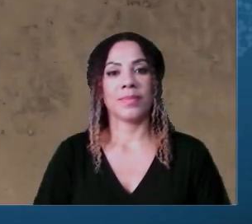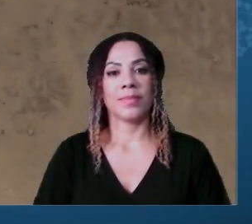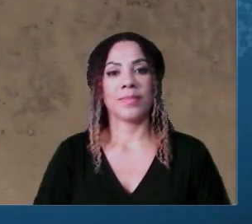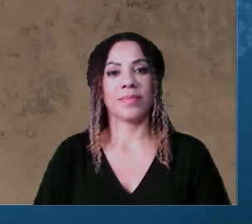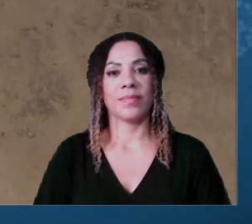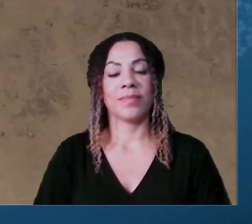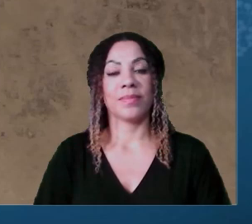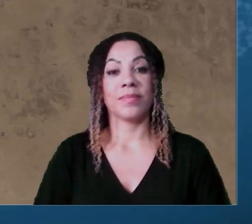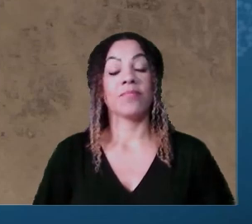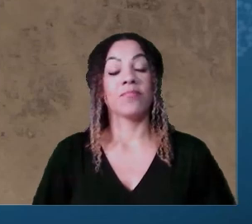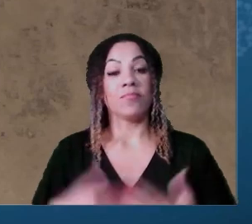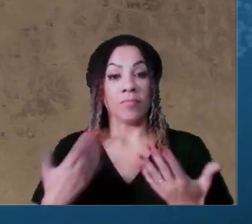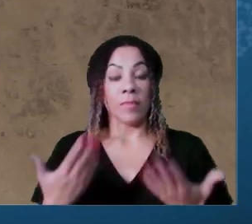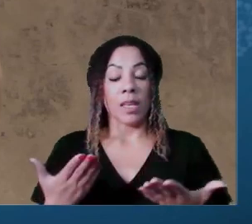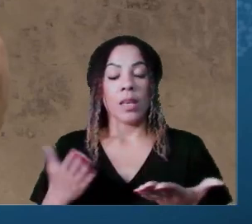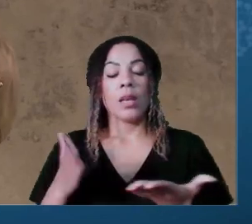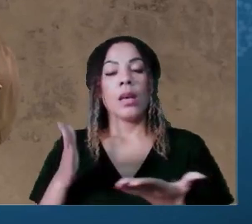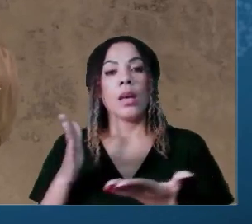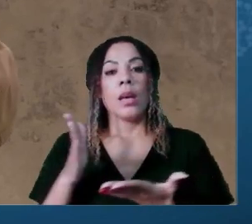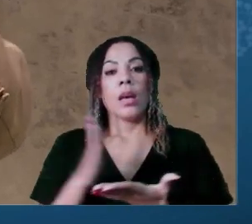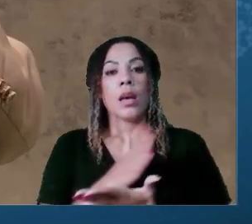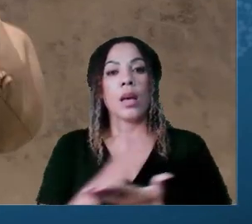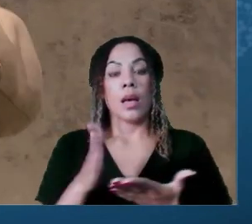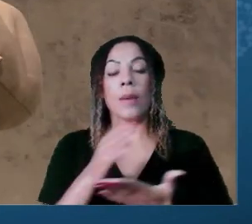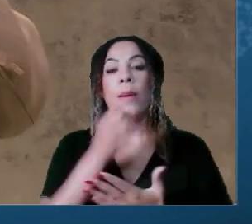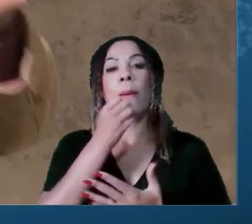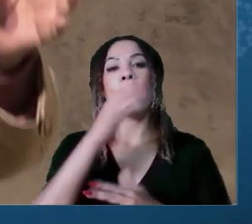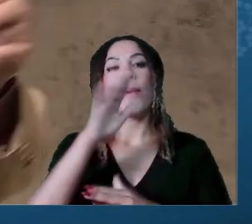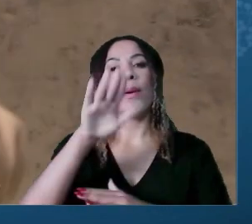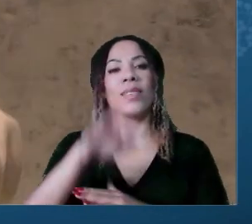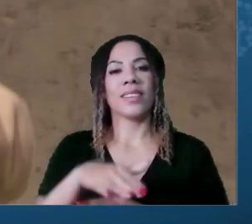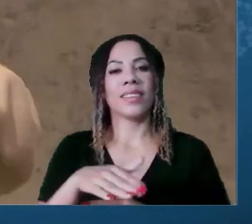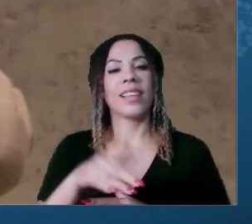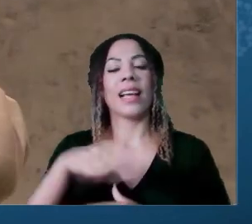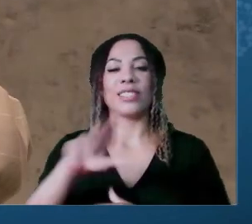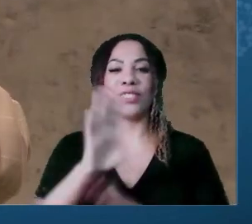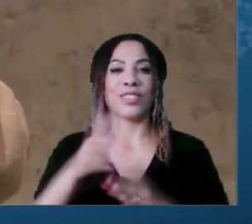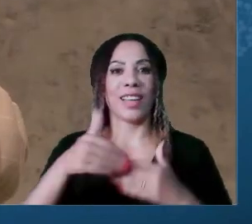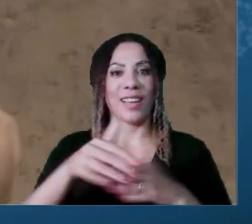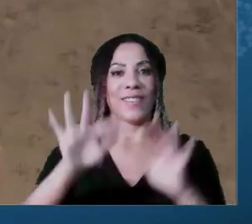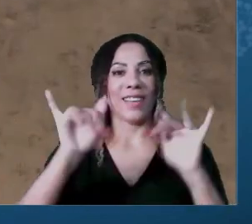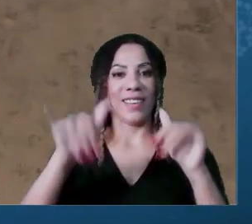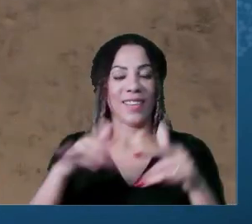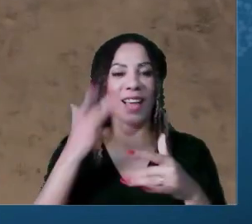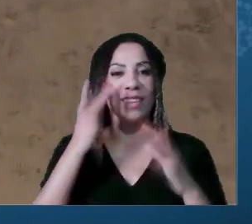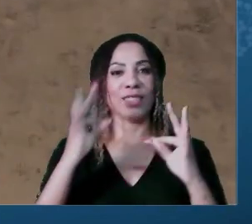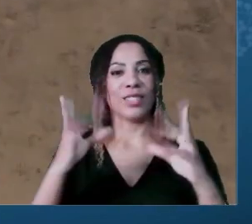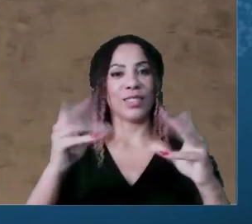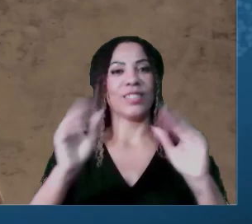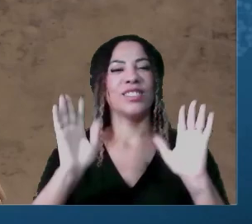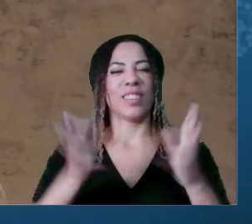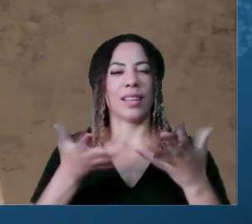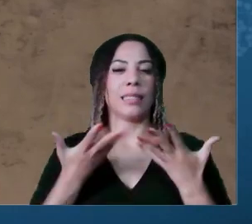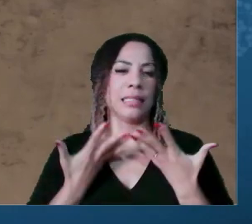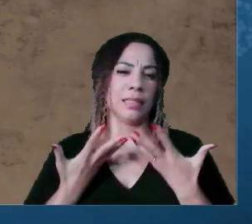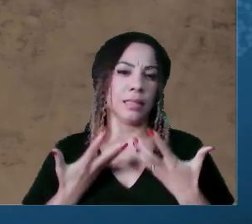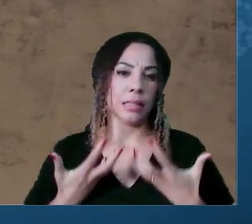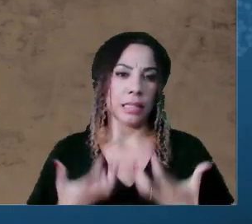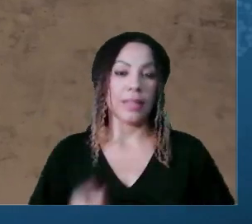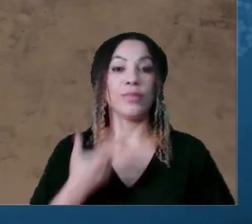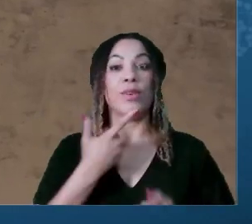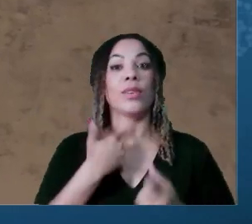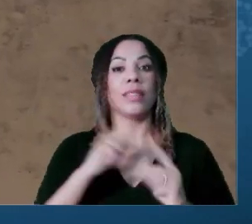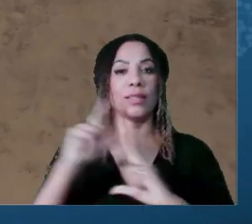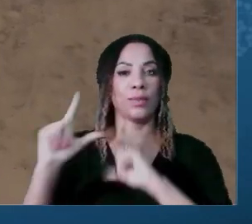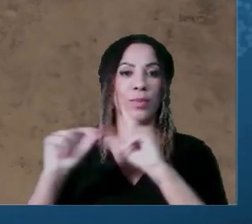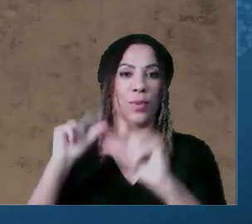Alguns... Boa tarde, gente. Já estamos no final. Acho que todo mundo já está meio cansado também, querendo ir embora, e